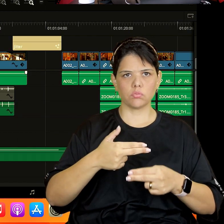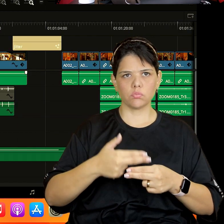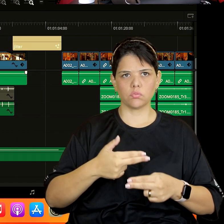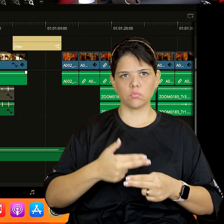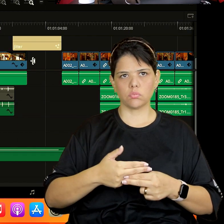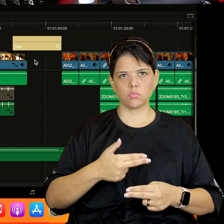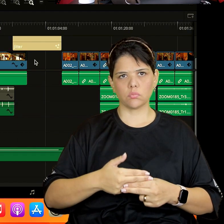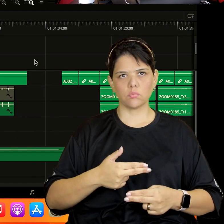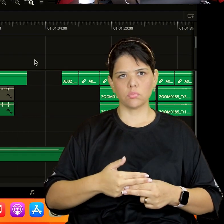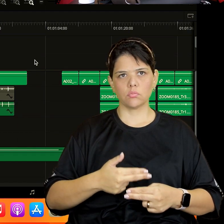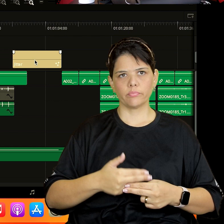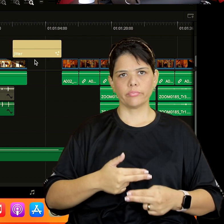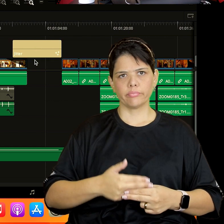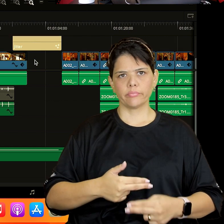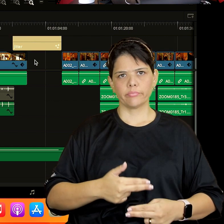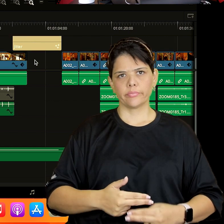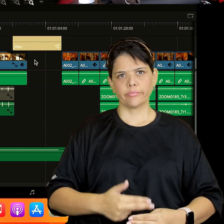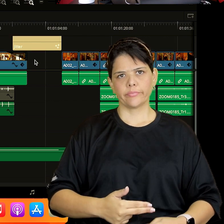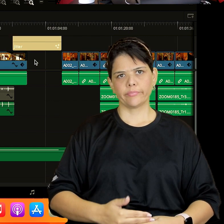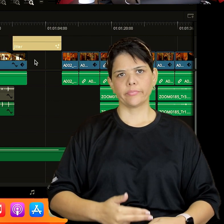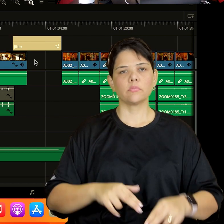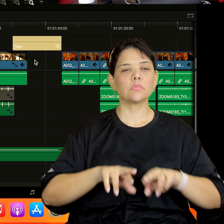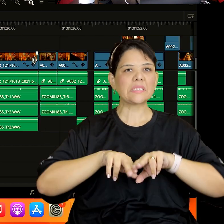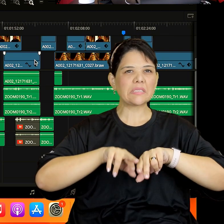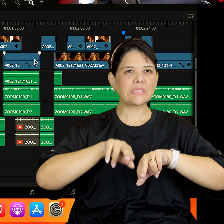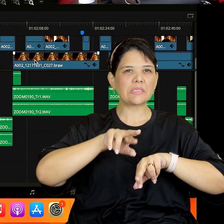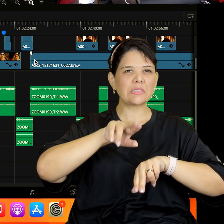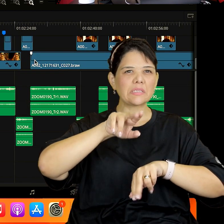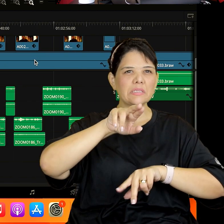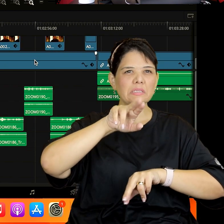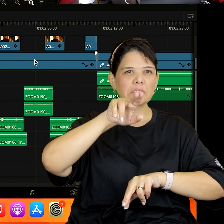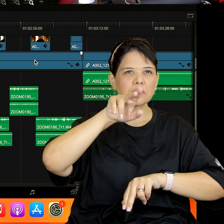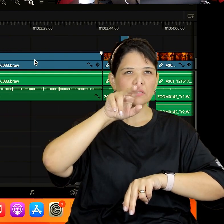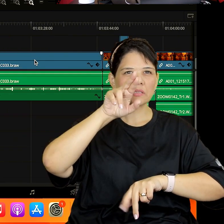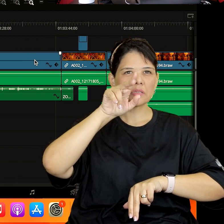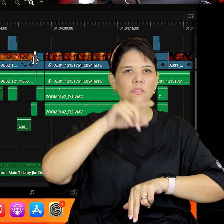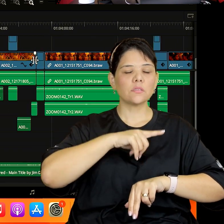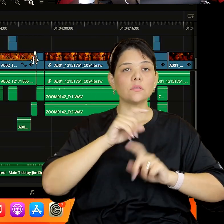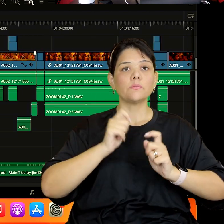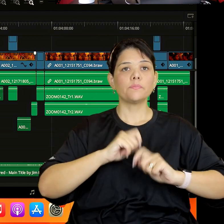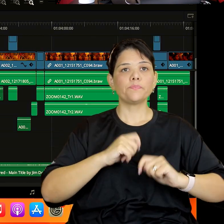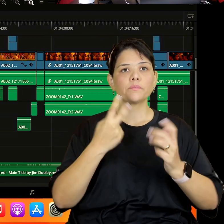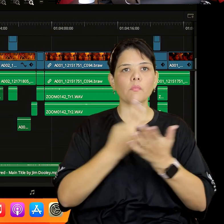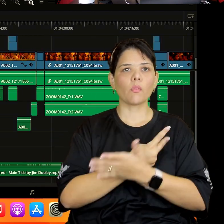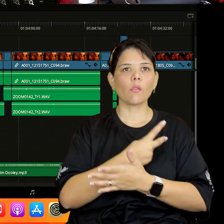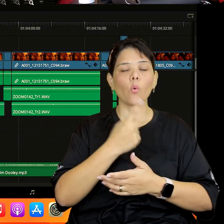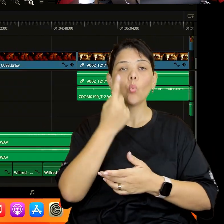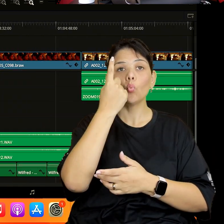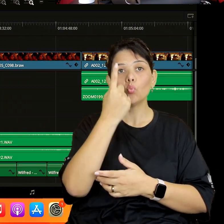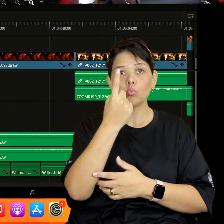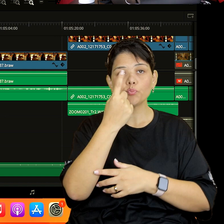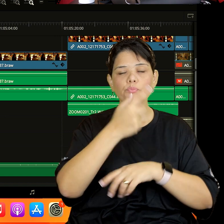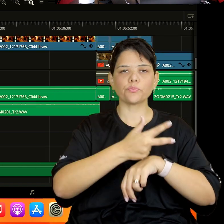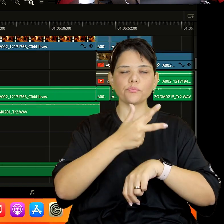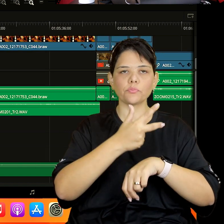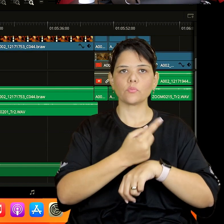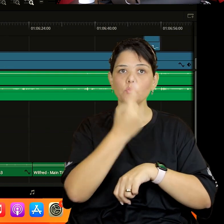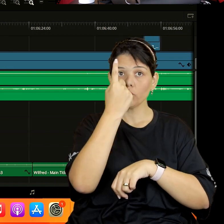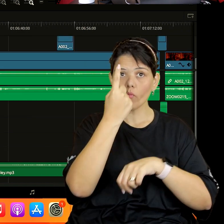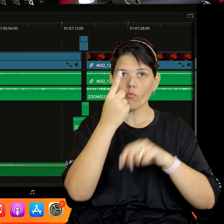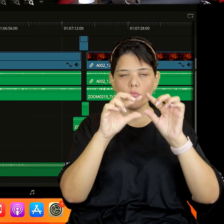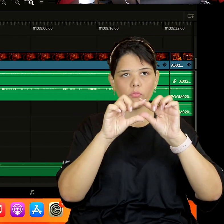tem infinitas camadas, beleza? Então, a gente pode acontecer de ter um vídeo com uma camada só, a gente pode acabar